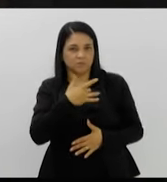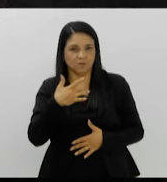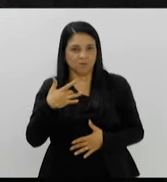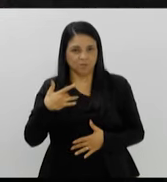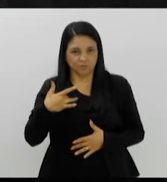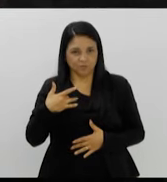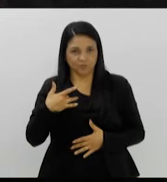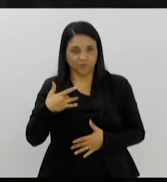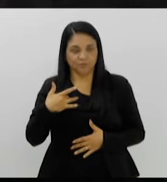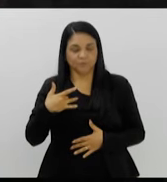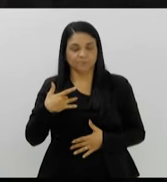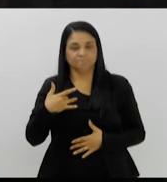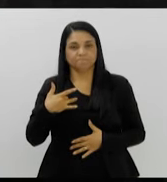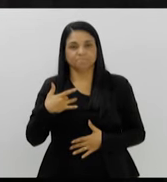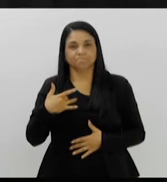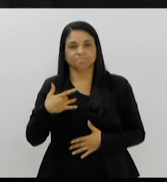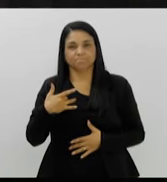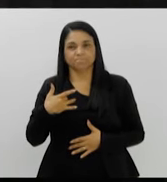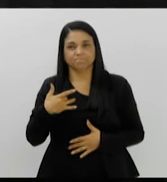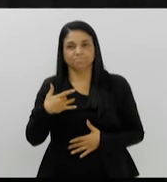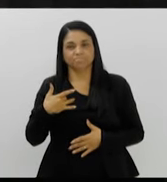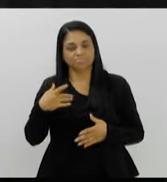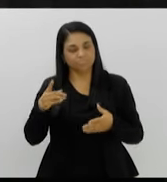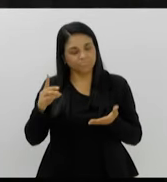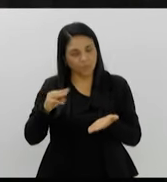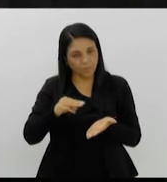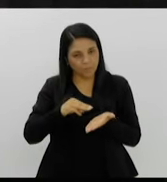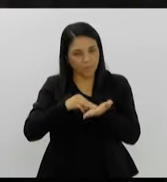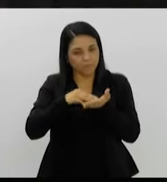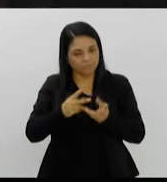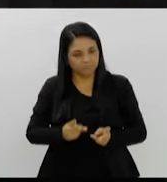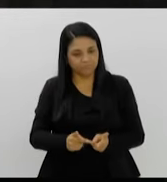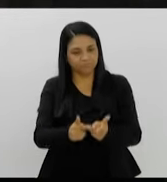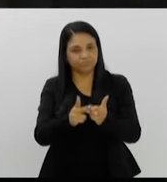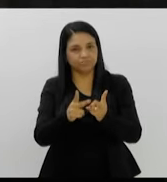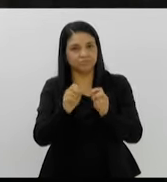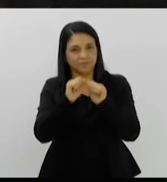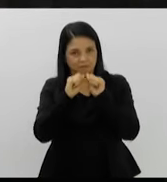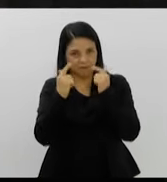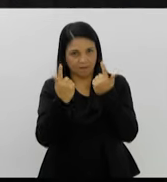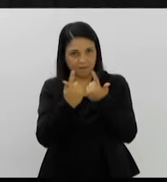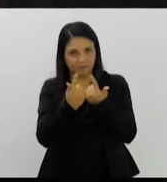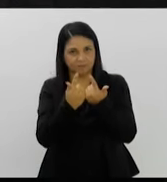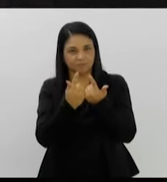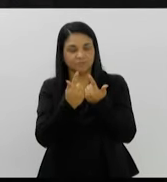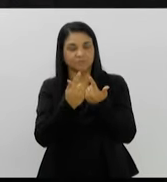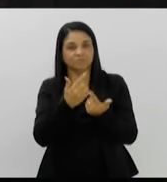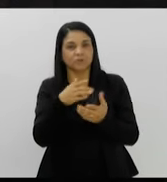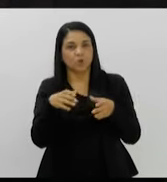permanente da comissão de saúde da Assembleia Legislativa um verdadeiro